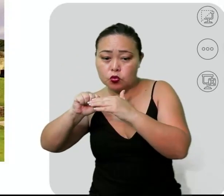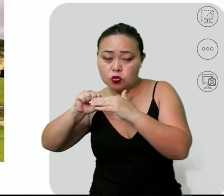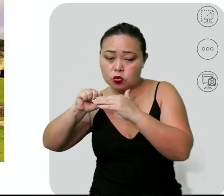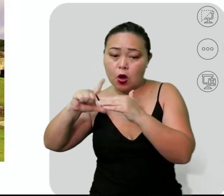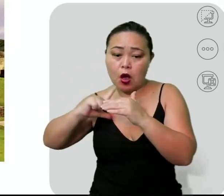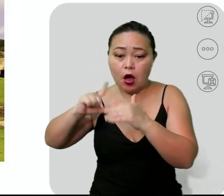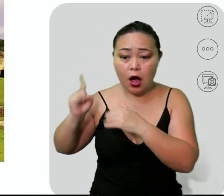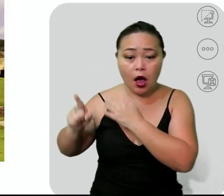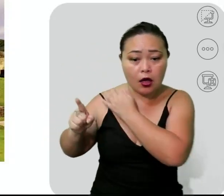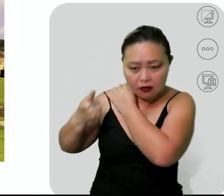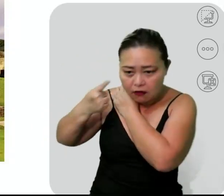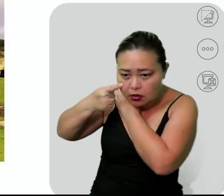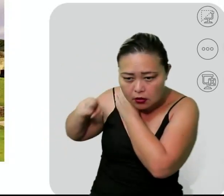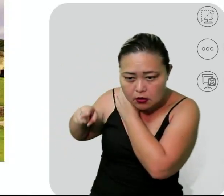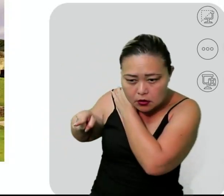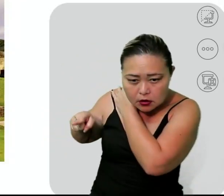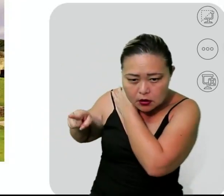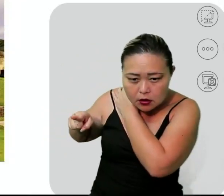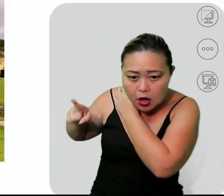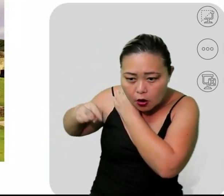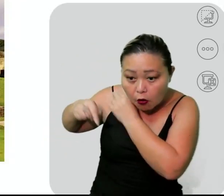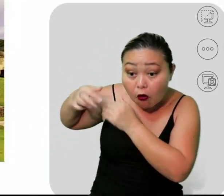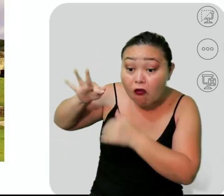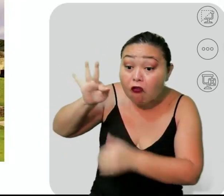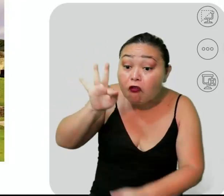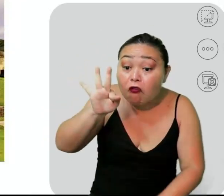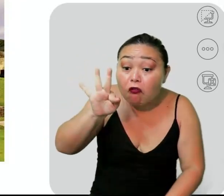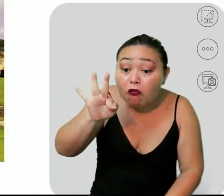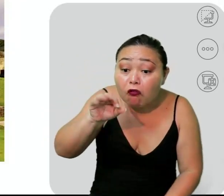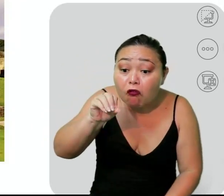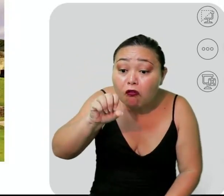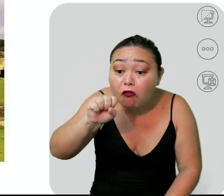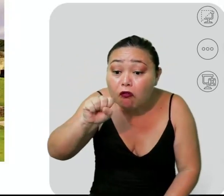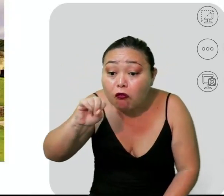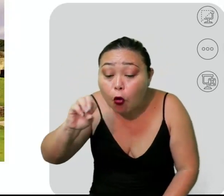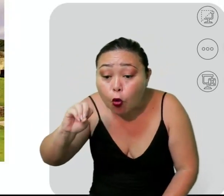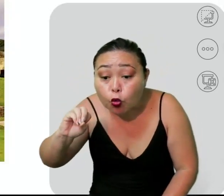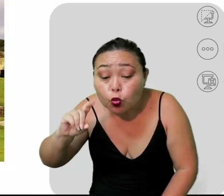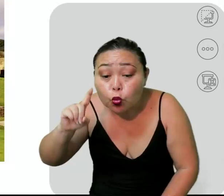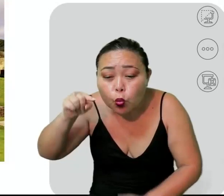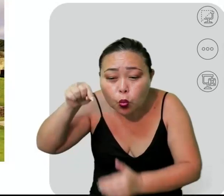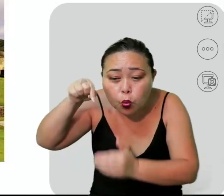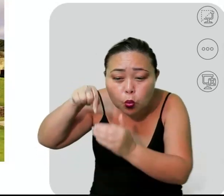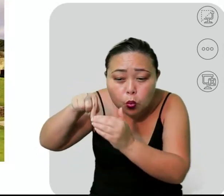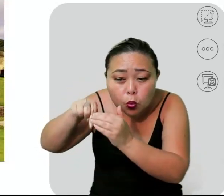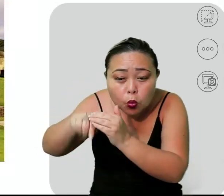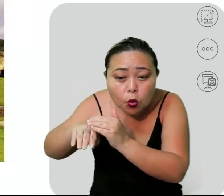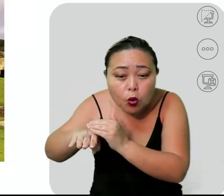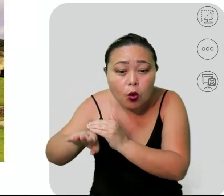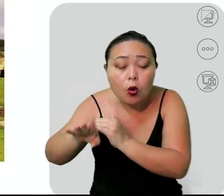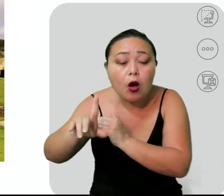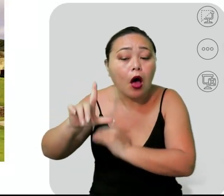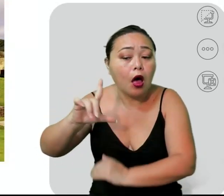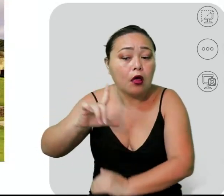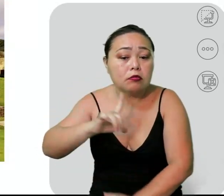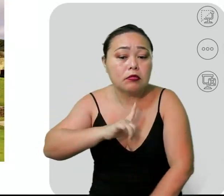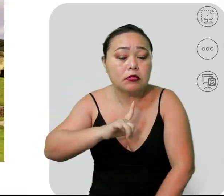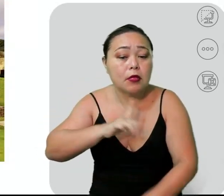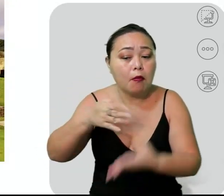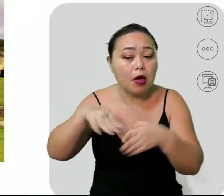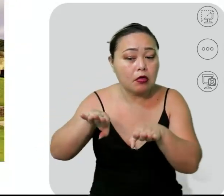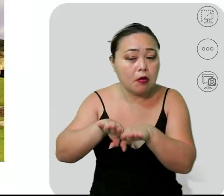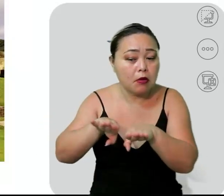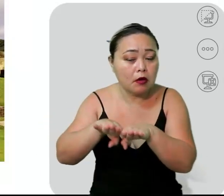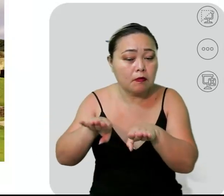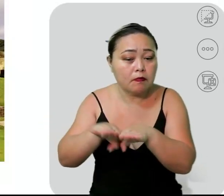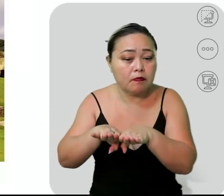No caso aqui, ó, vocês estão vendo aqui, ó. Isso aqui é um fosso, tá? Uma dificuldade. Também temos, ó, passar